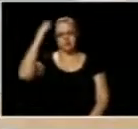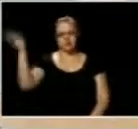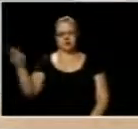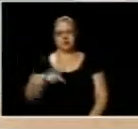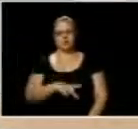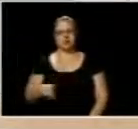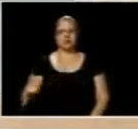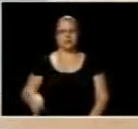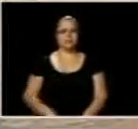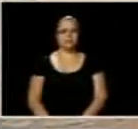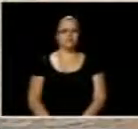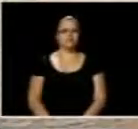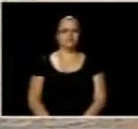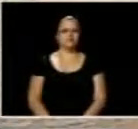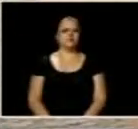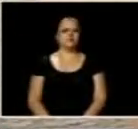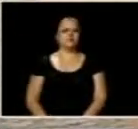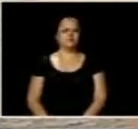considerações.